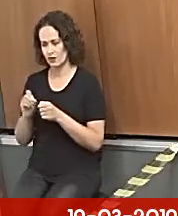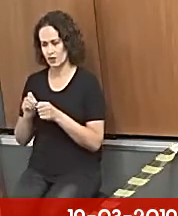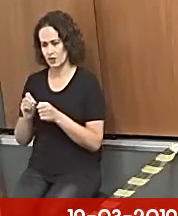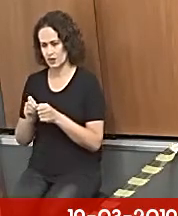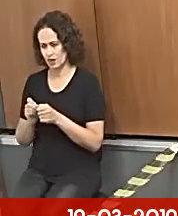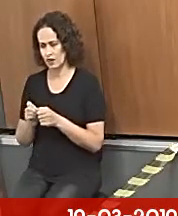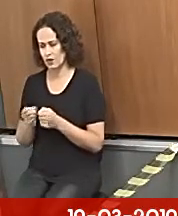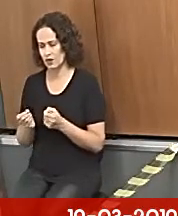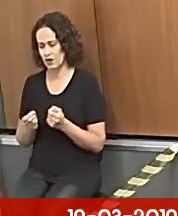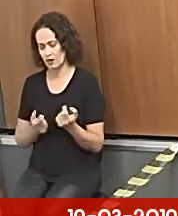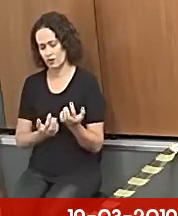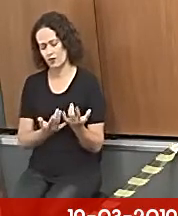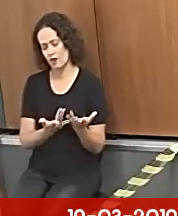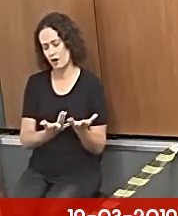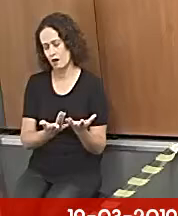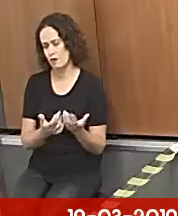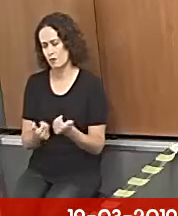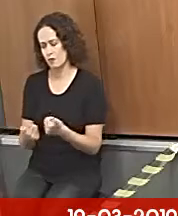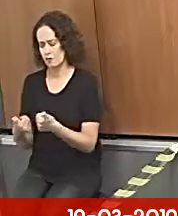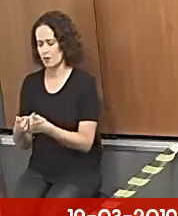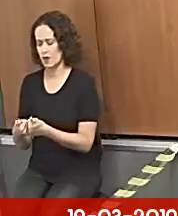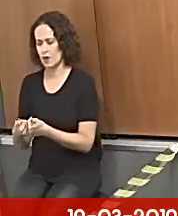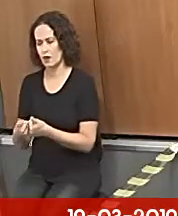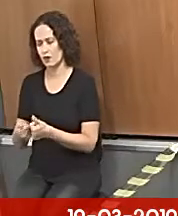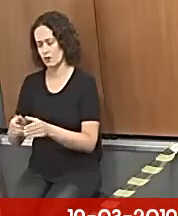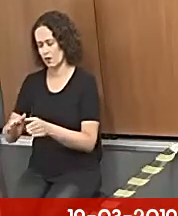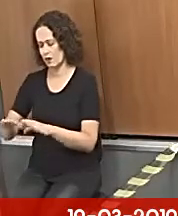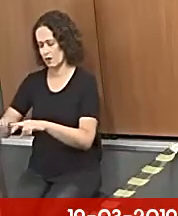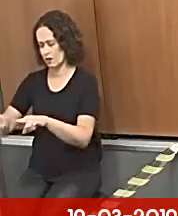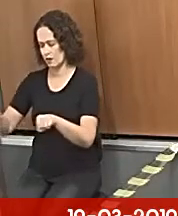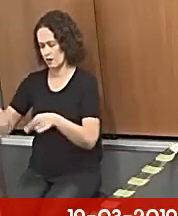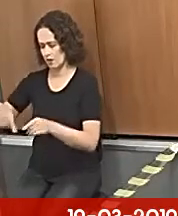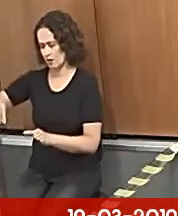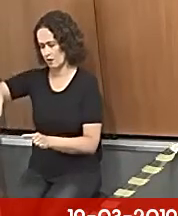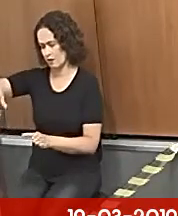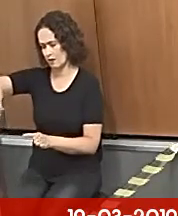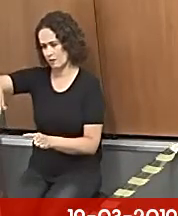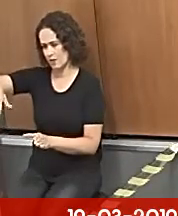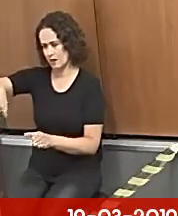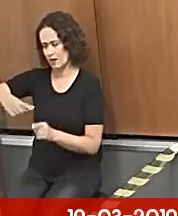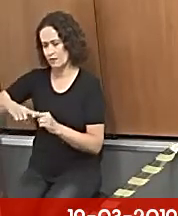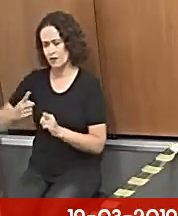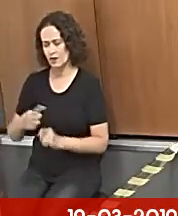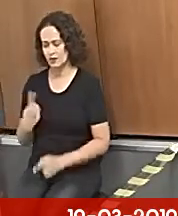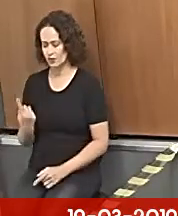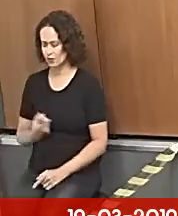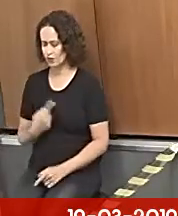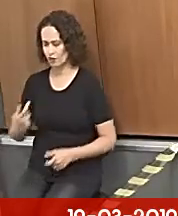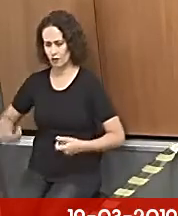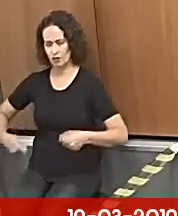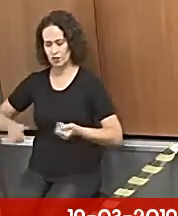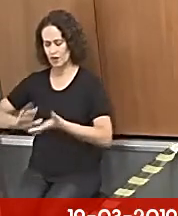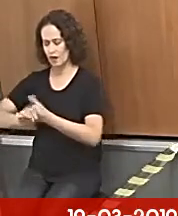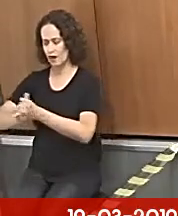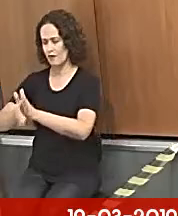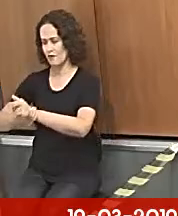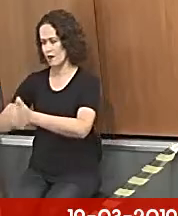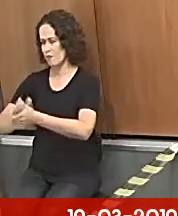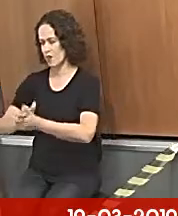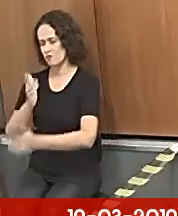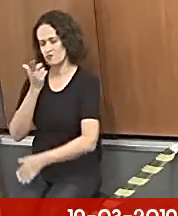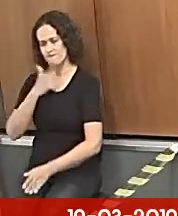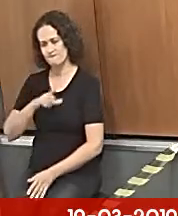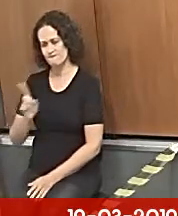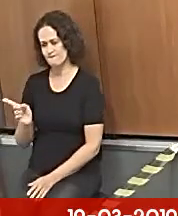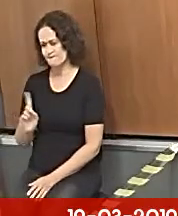para sempre que os hotéis lares brasileiros mas nós não conseguimos lavar a mão pra fazer alimentação